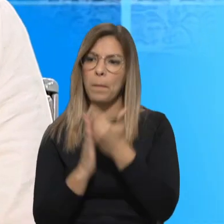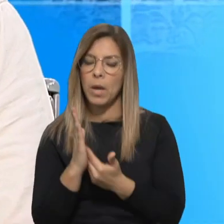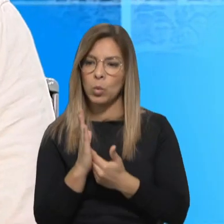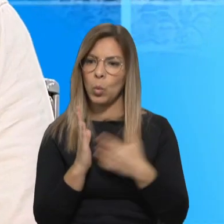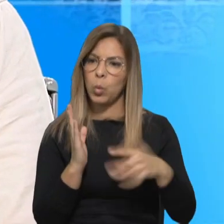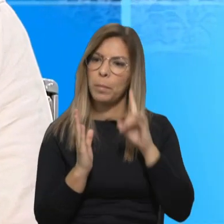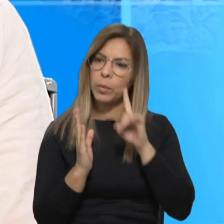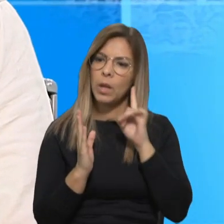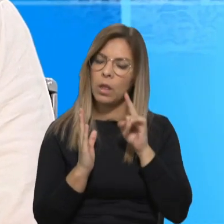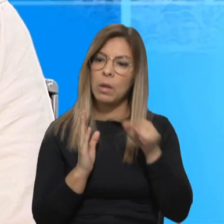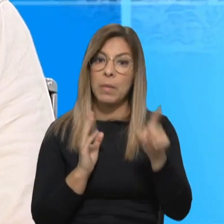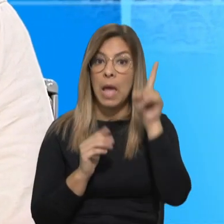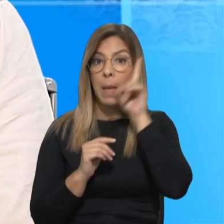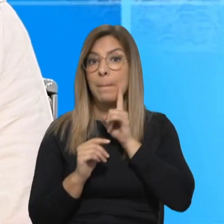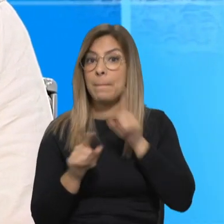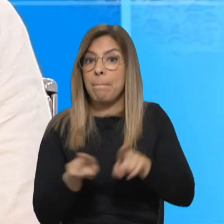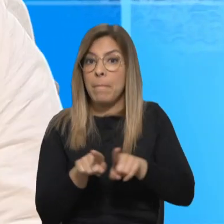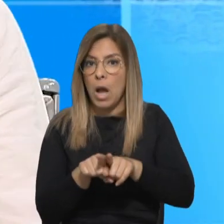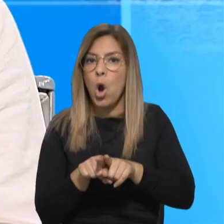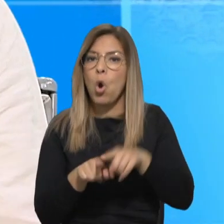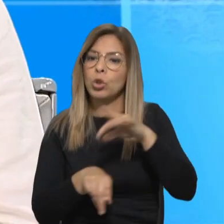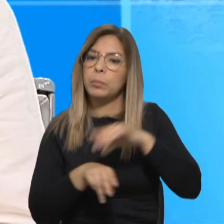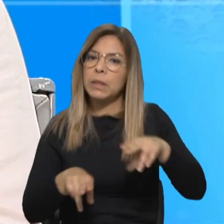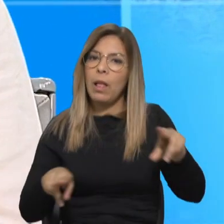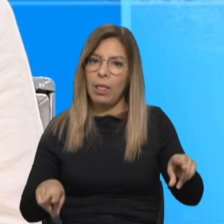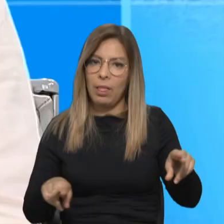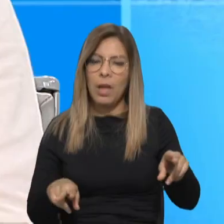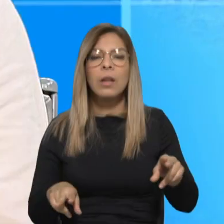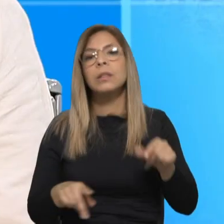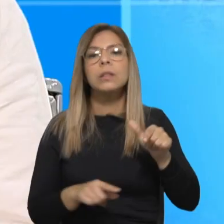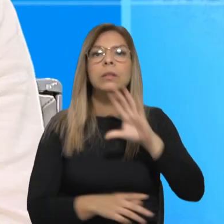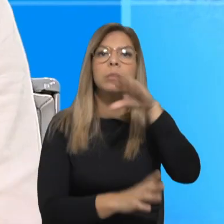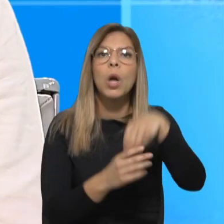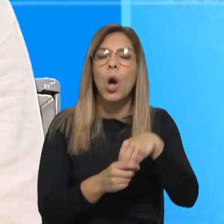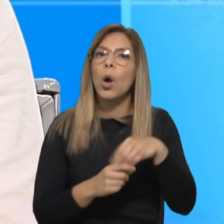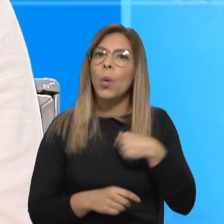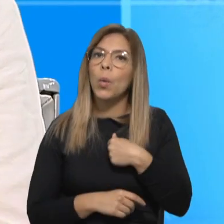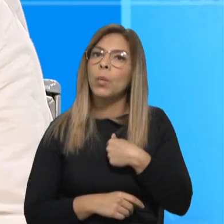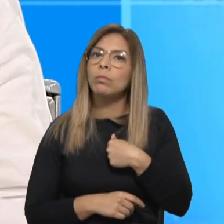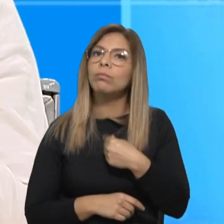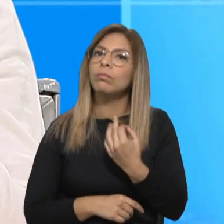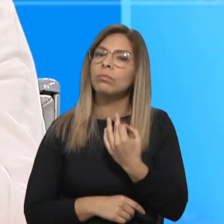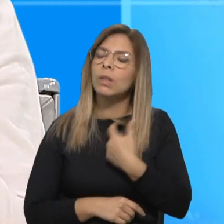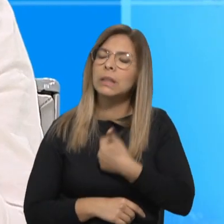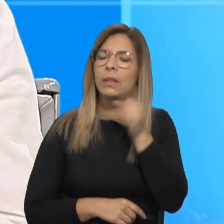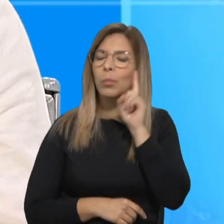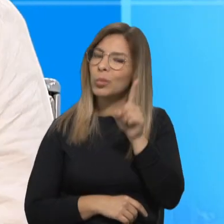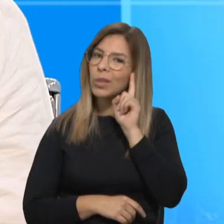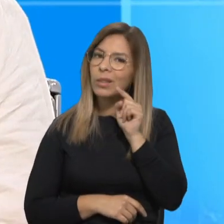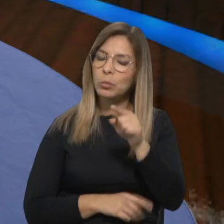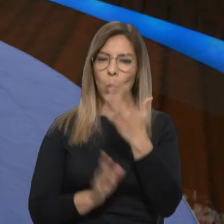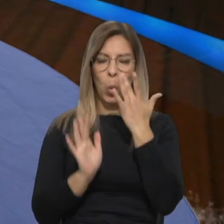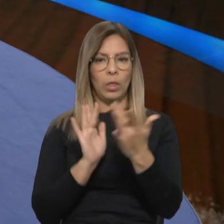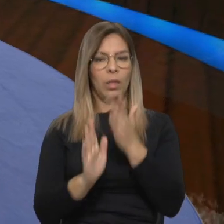irmãs hospitaleiras têm sobre este assunto. Eu entrei por essa porta, que para mim foi muito significativa, foi o primeiro contacto